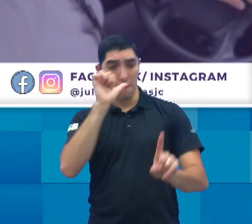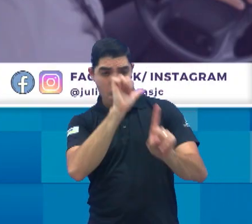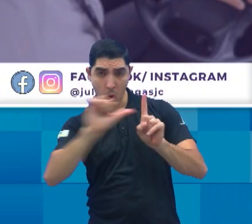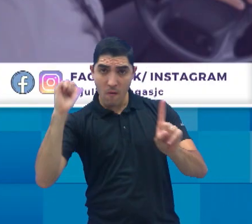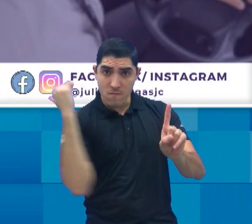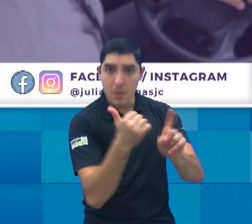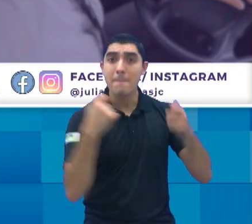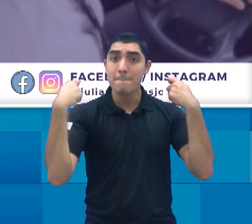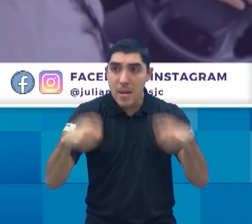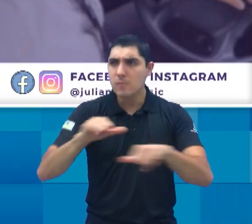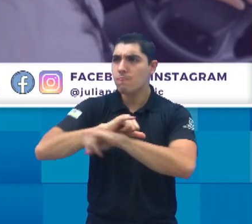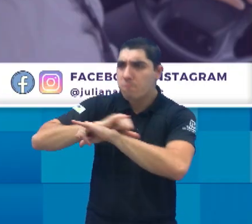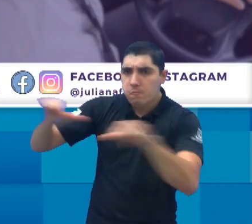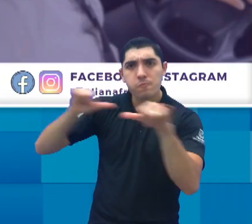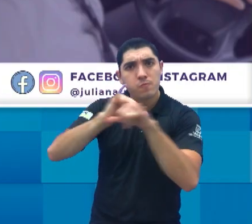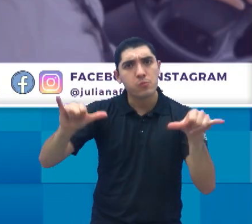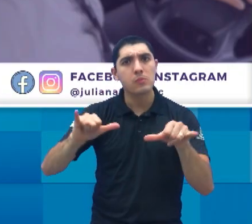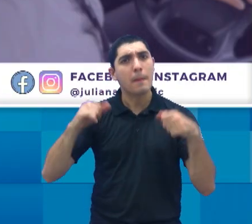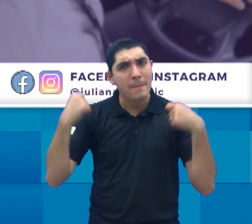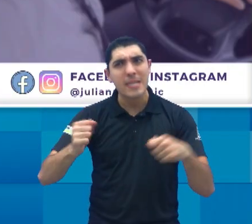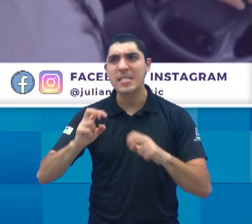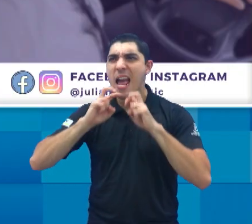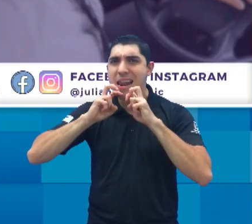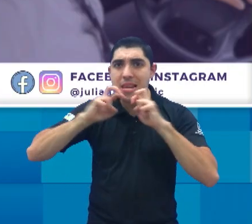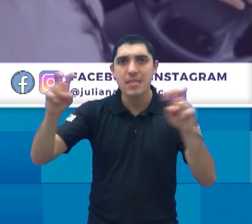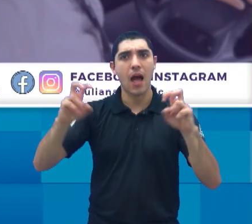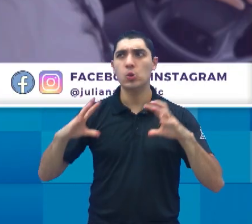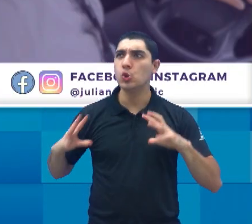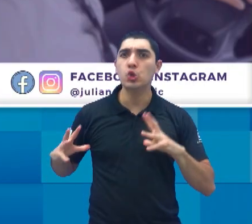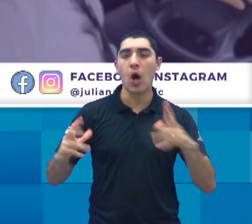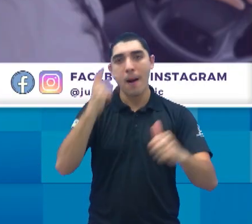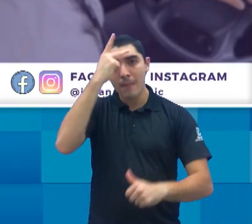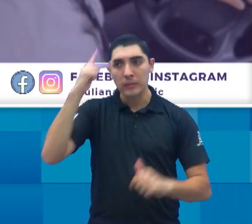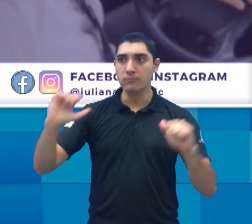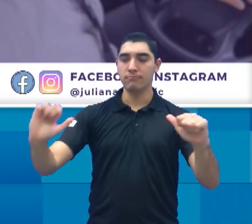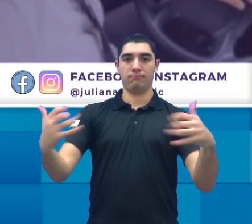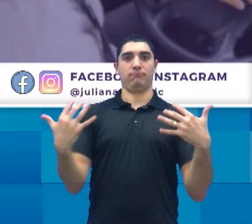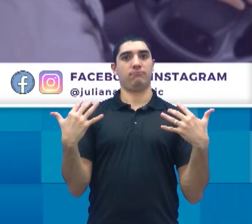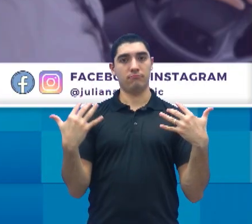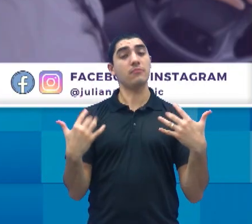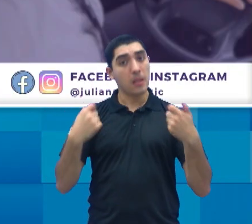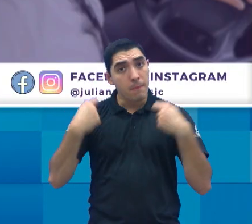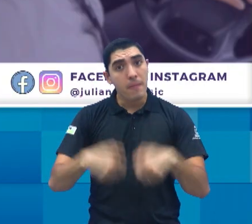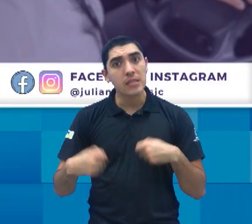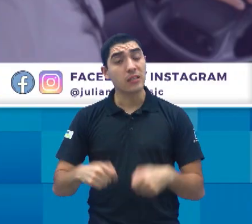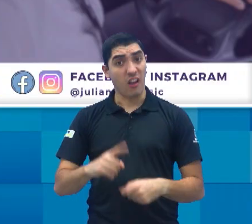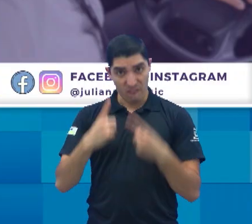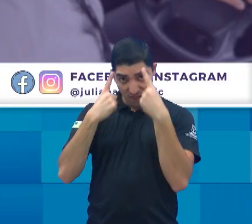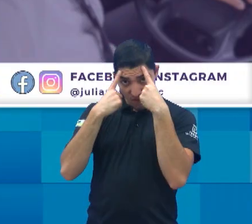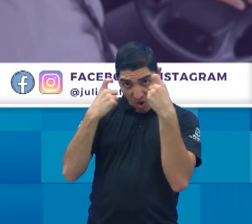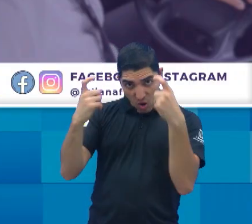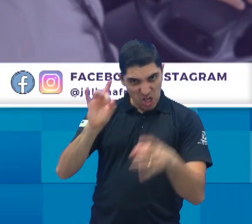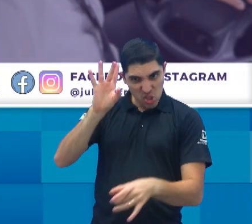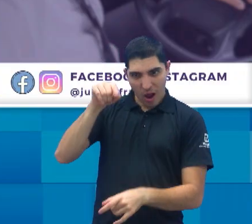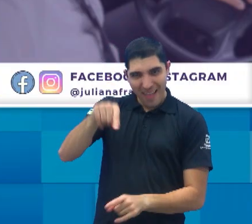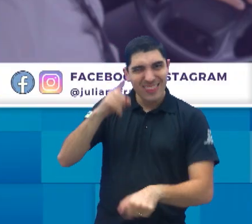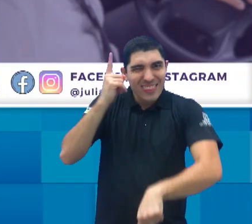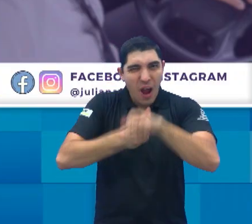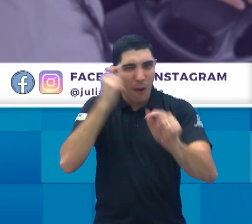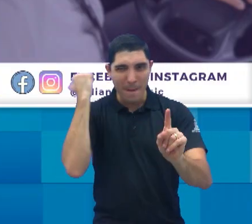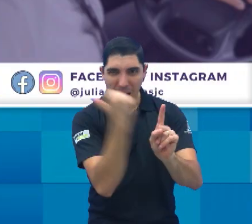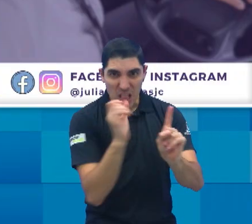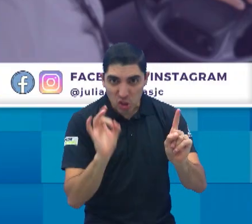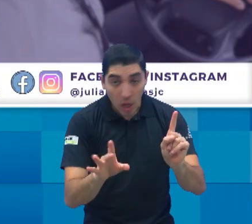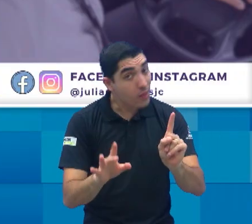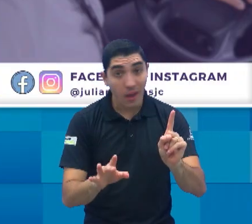falado, gritado a todos os cantos. Essa violência não começa quando o crime acontece, ela acontece